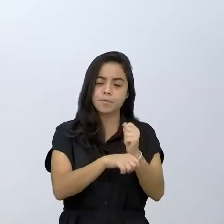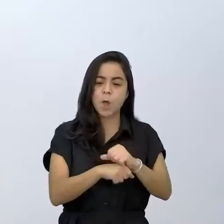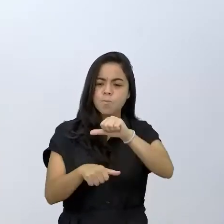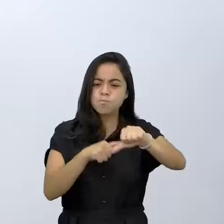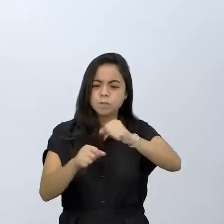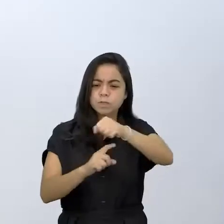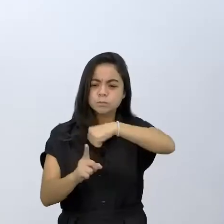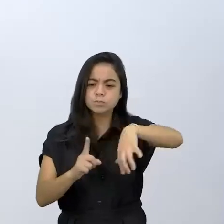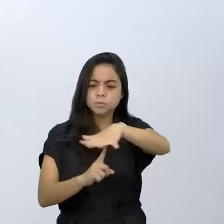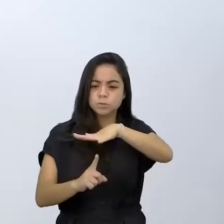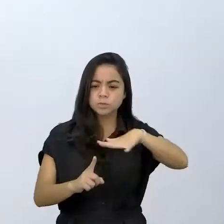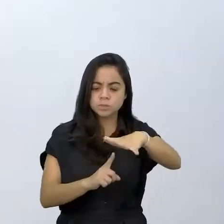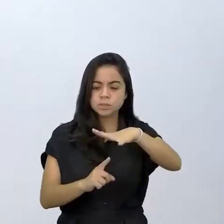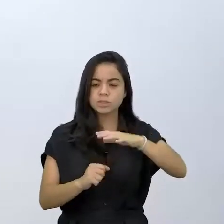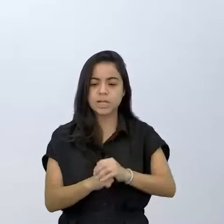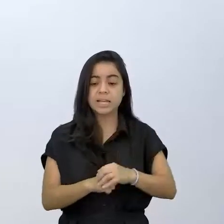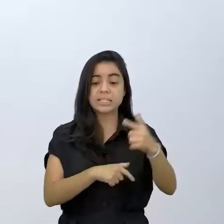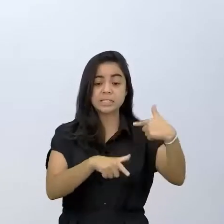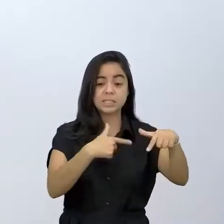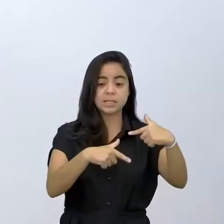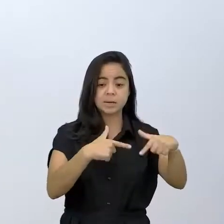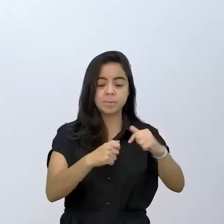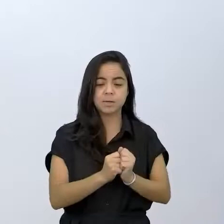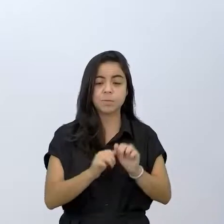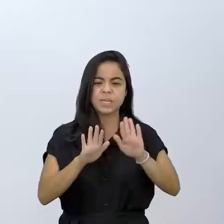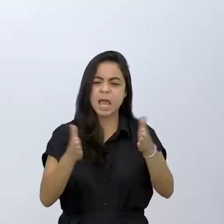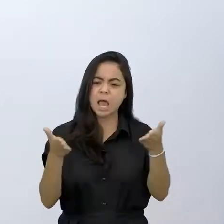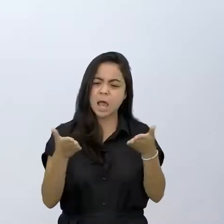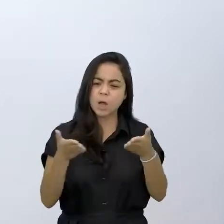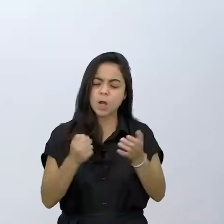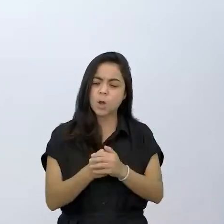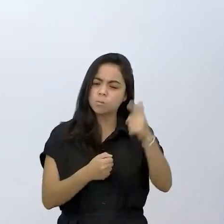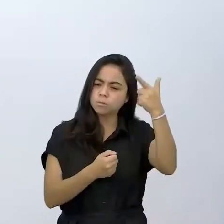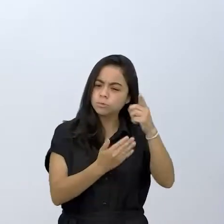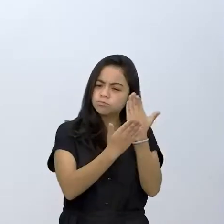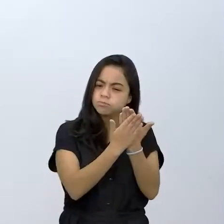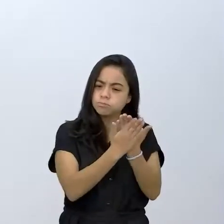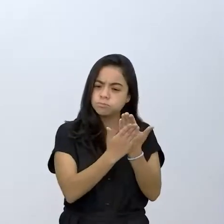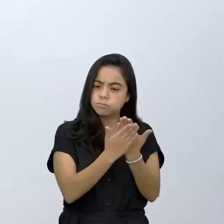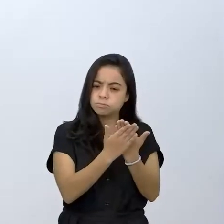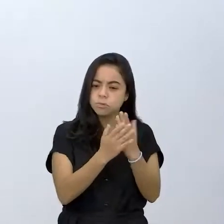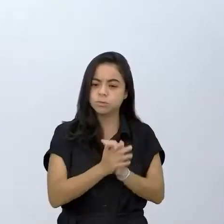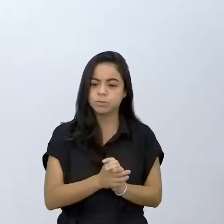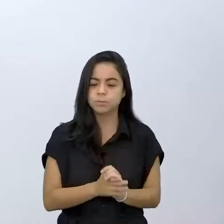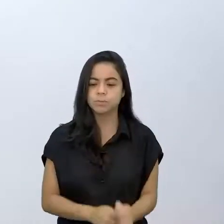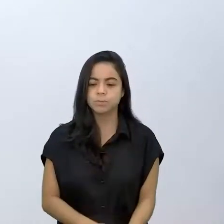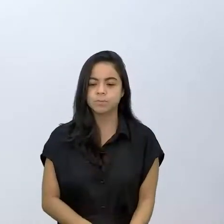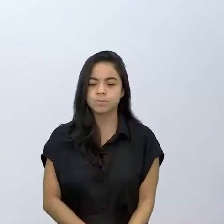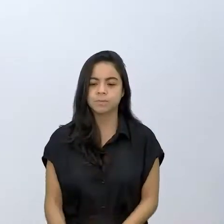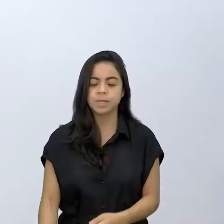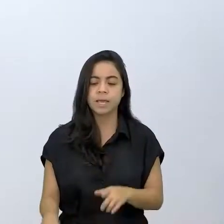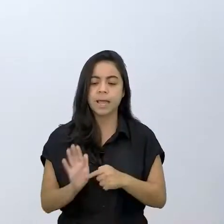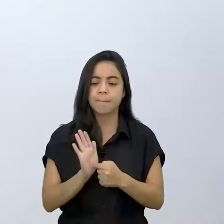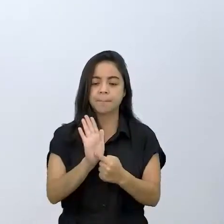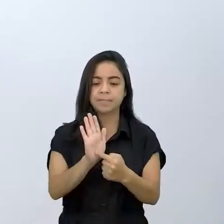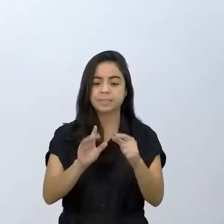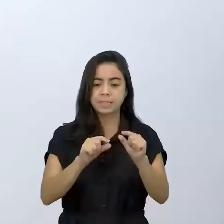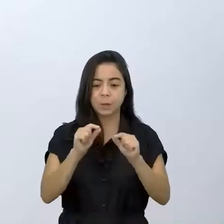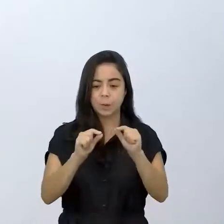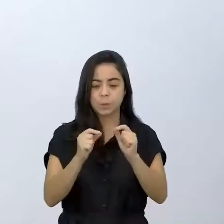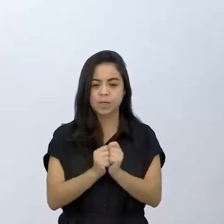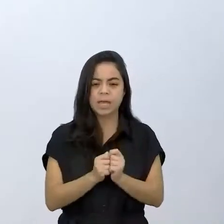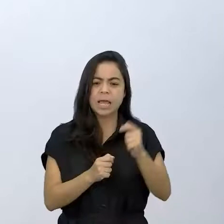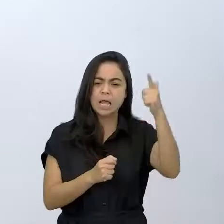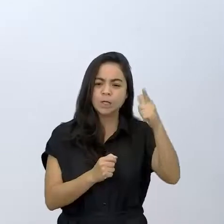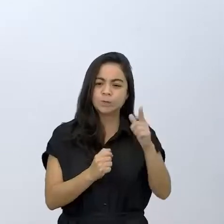Trabalho. E hoje a gente vai fazer uma revisão, tá certo? E o que a gente vai apresentar agora é uma reprise de